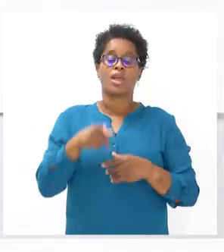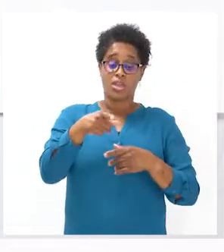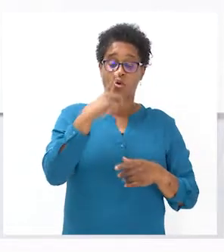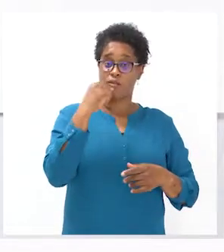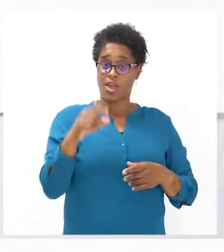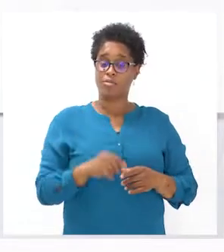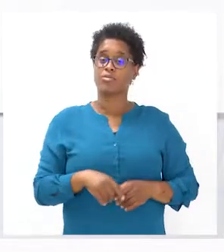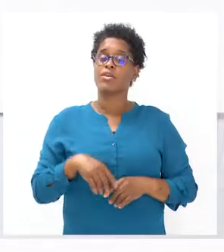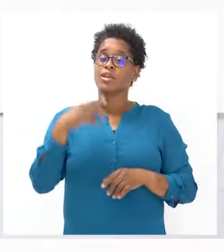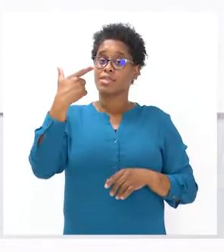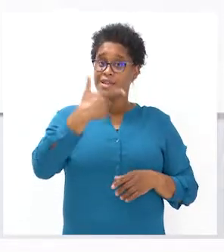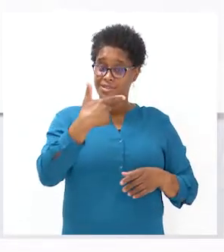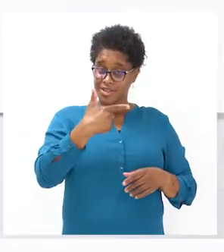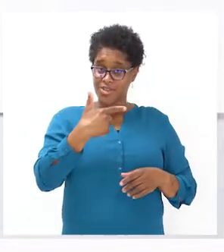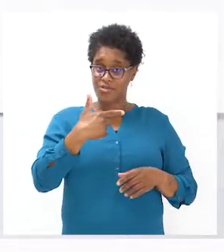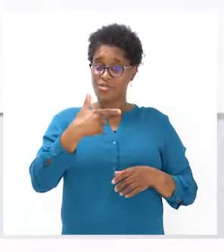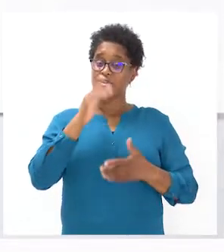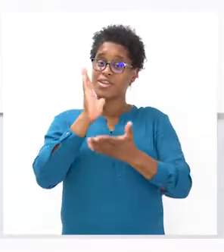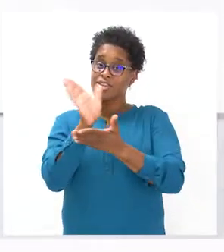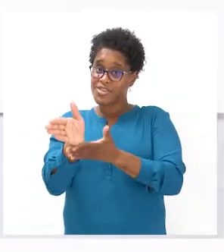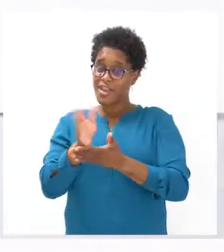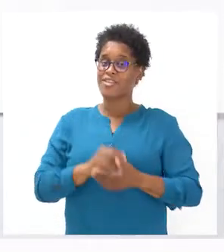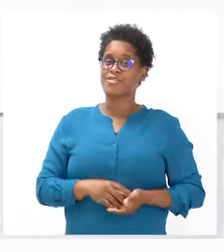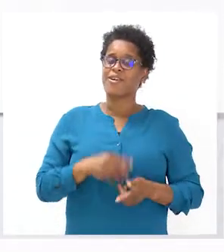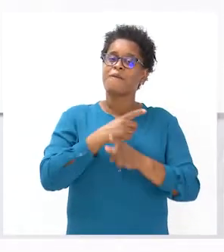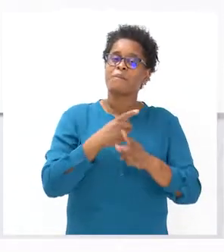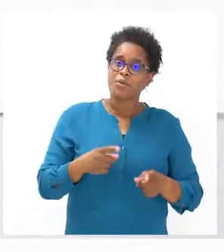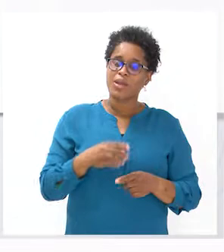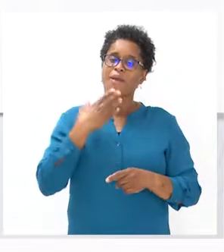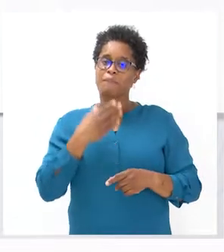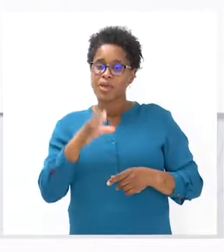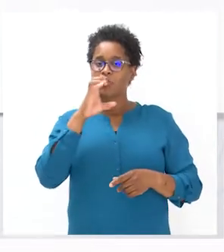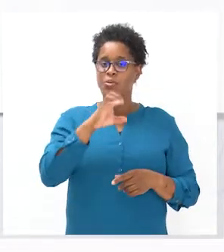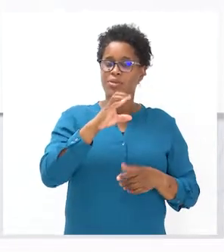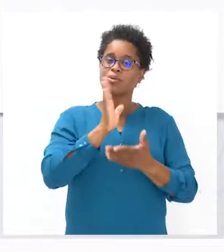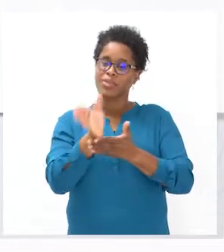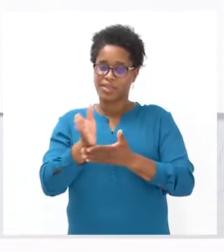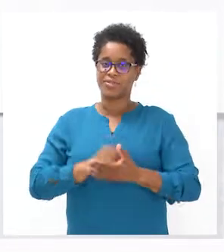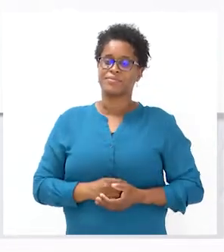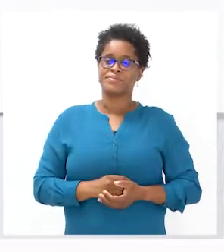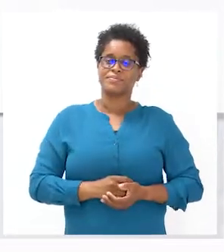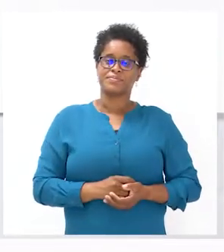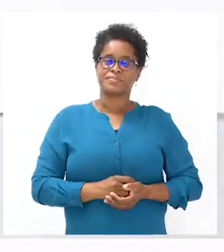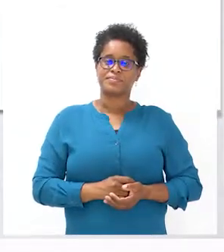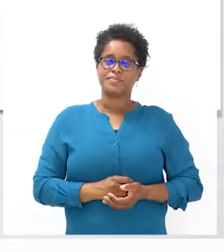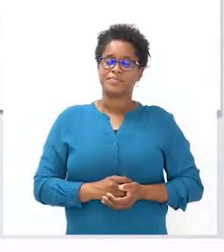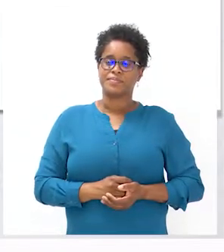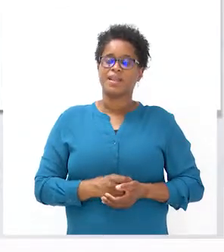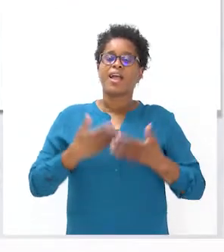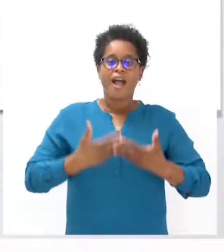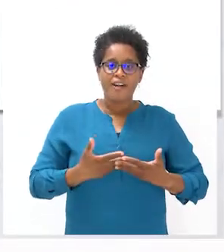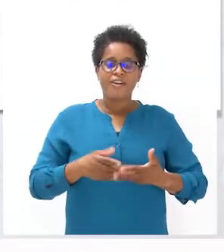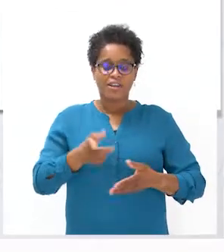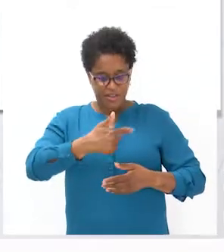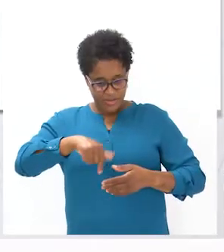é transitivo indireto. Muito bem. Por quê? Porque pede complemento indireto. E